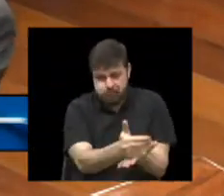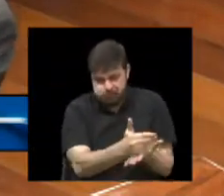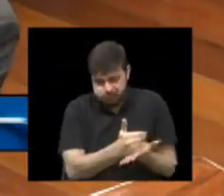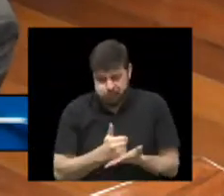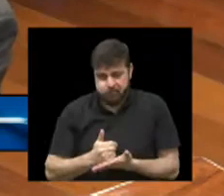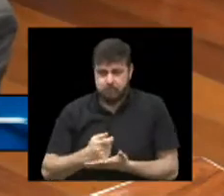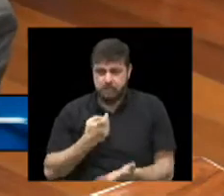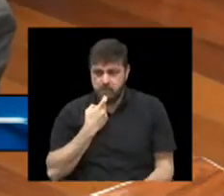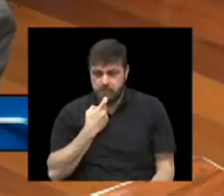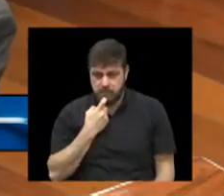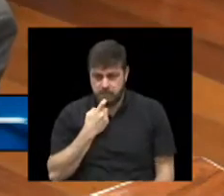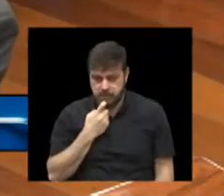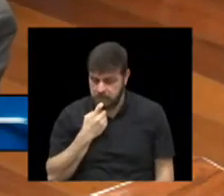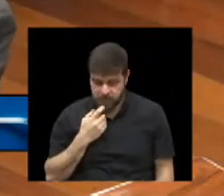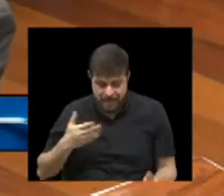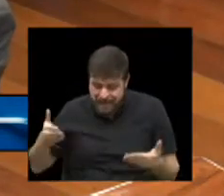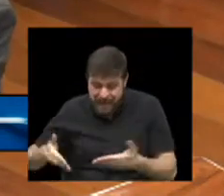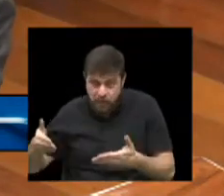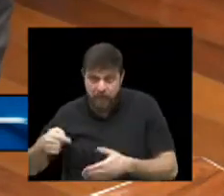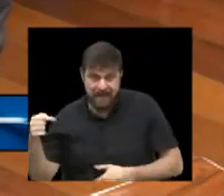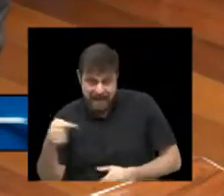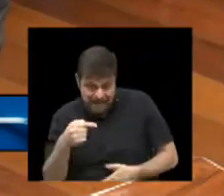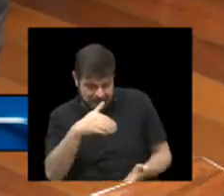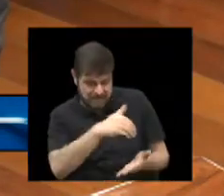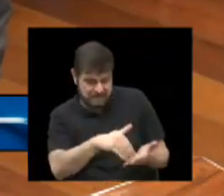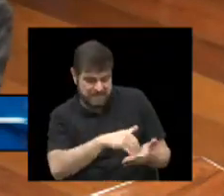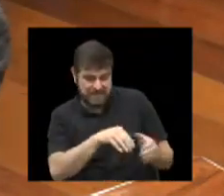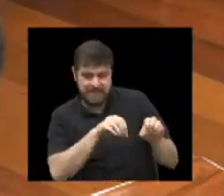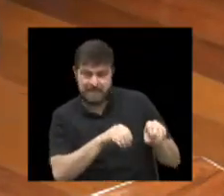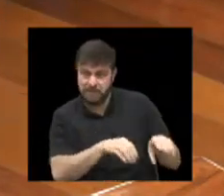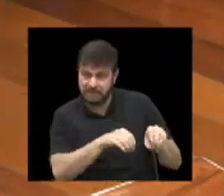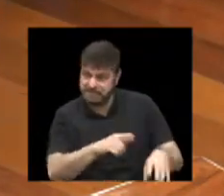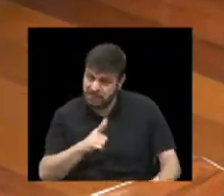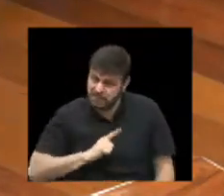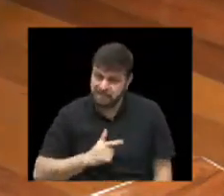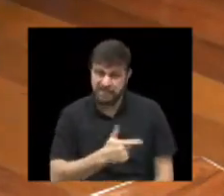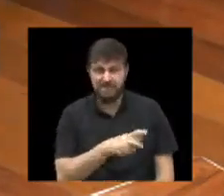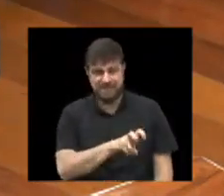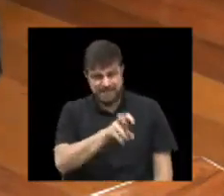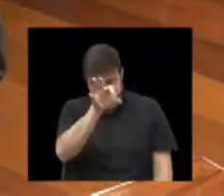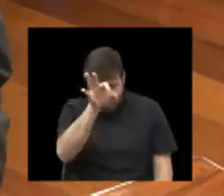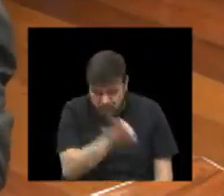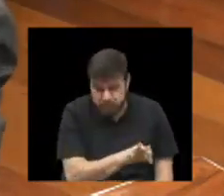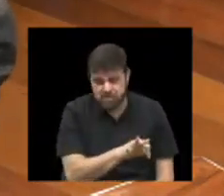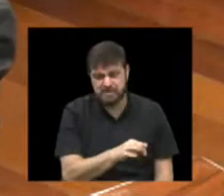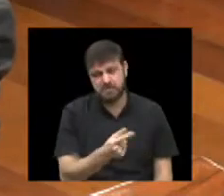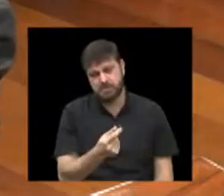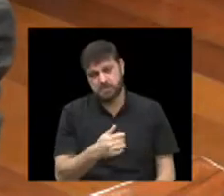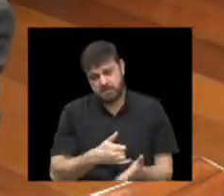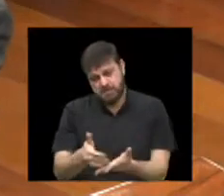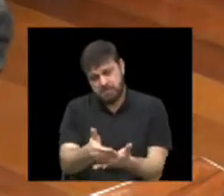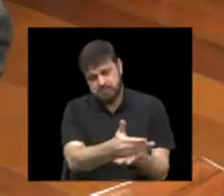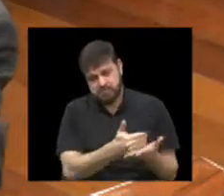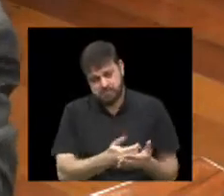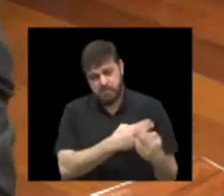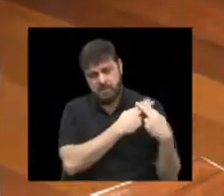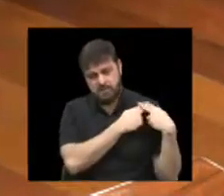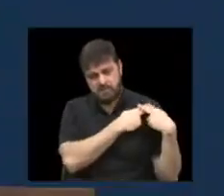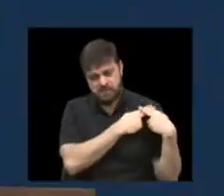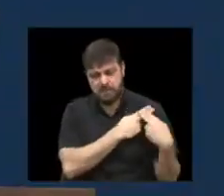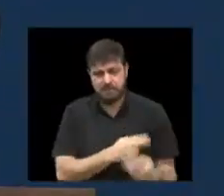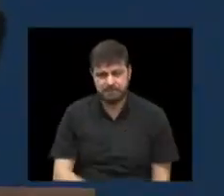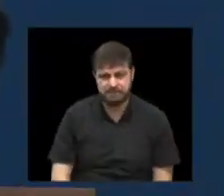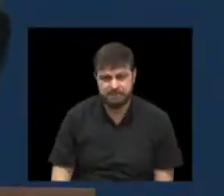é na LDO, e sim na secretaria. Obrigado, vereador. Mas ela tem toda a razão de querer, de alguma forma, querer ajudar a